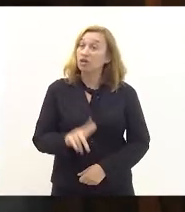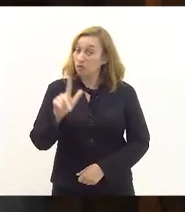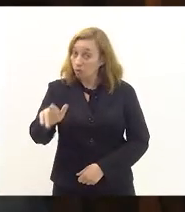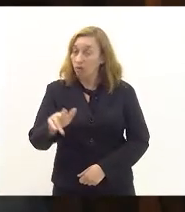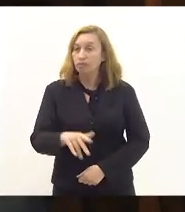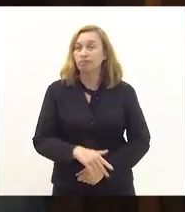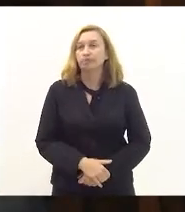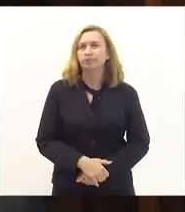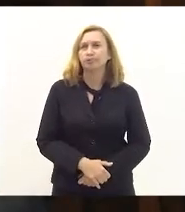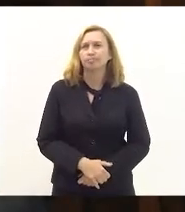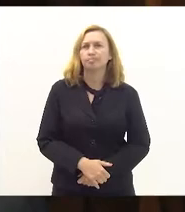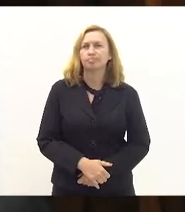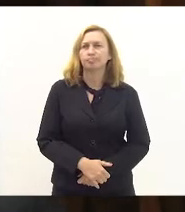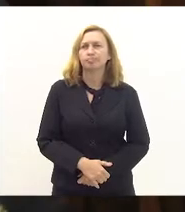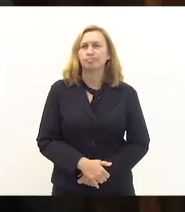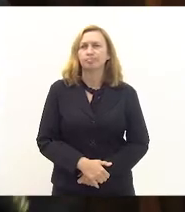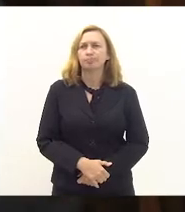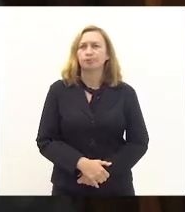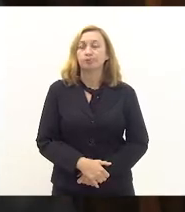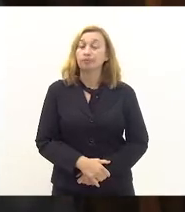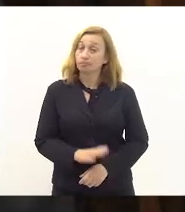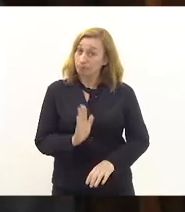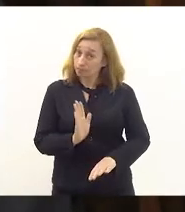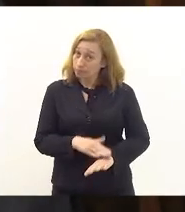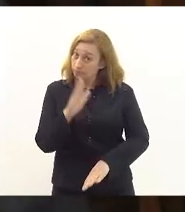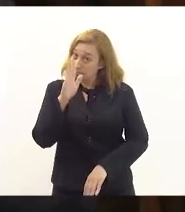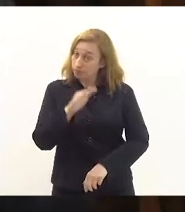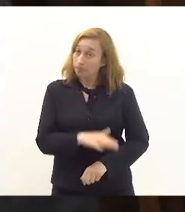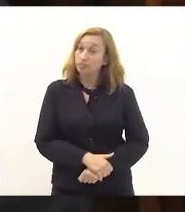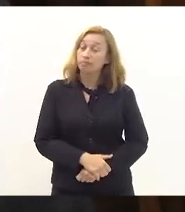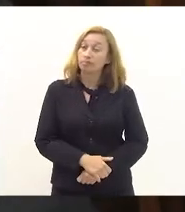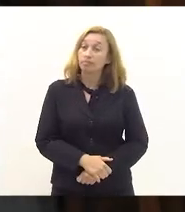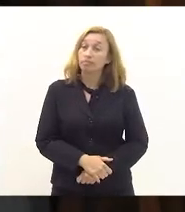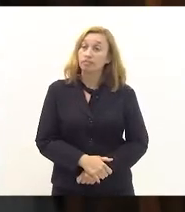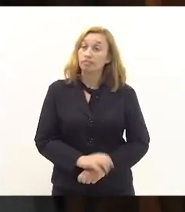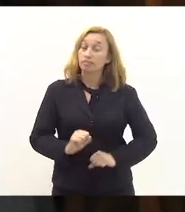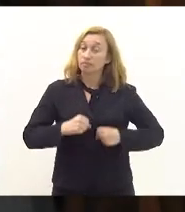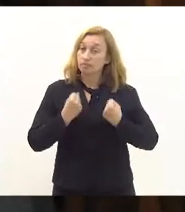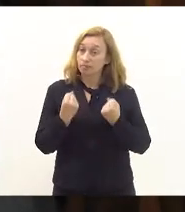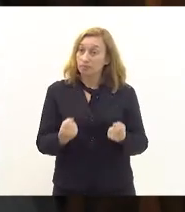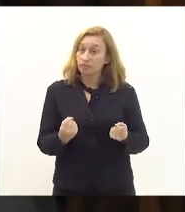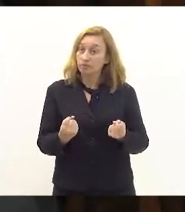modo. E mais, era um defensor